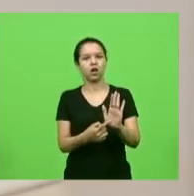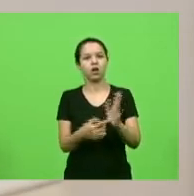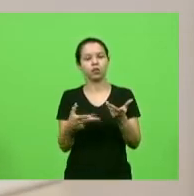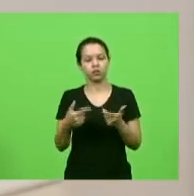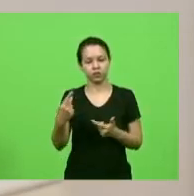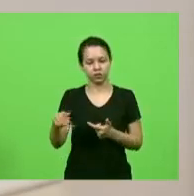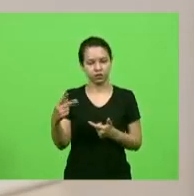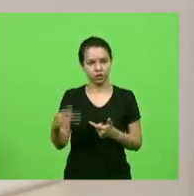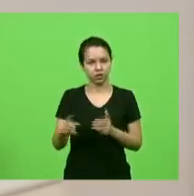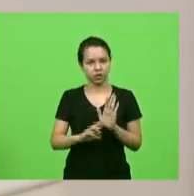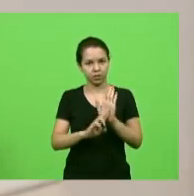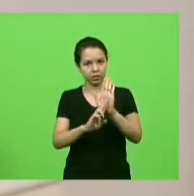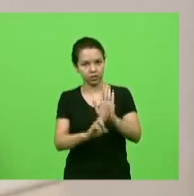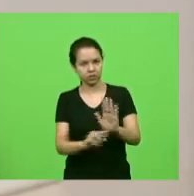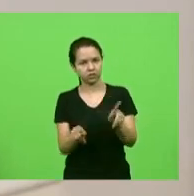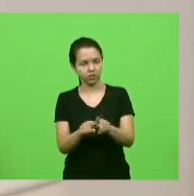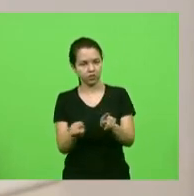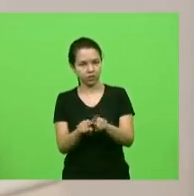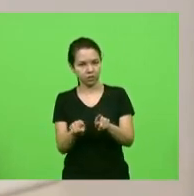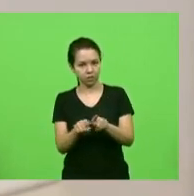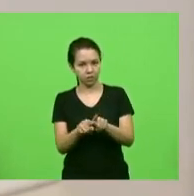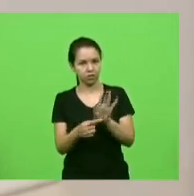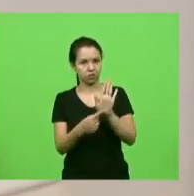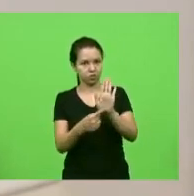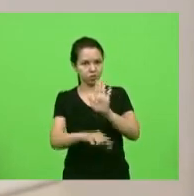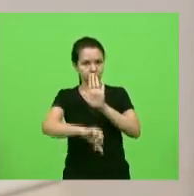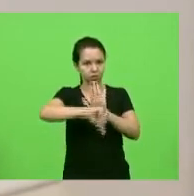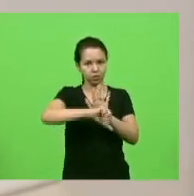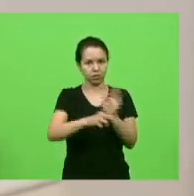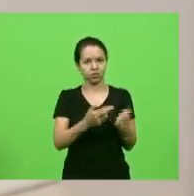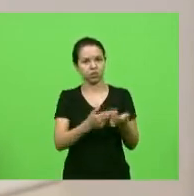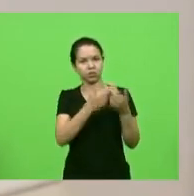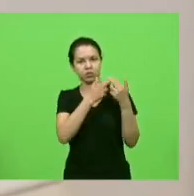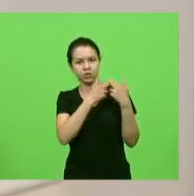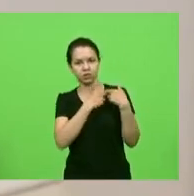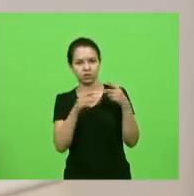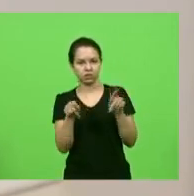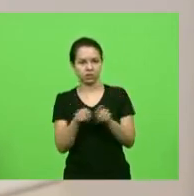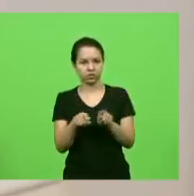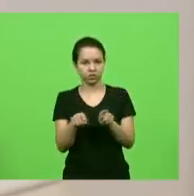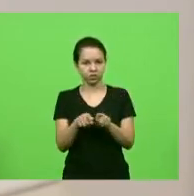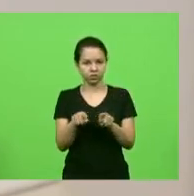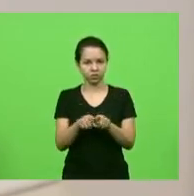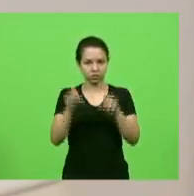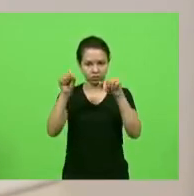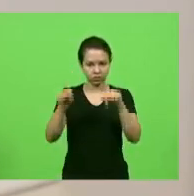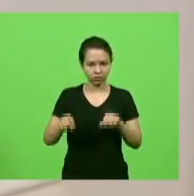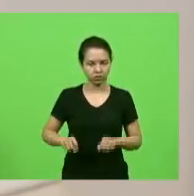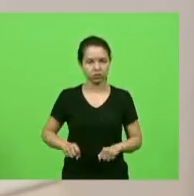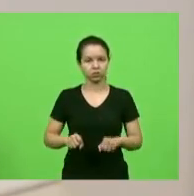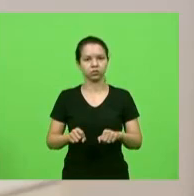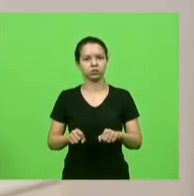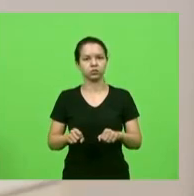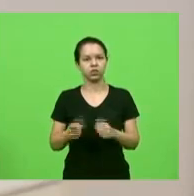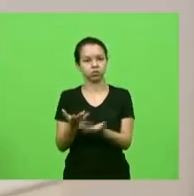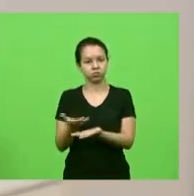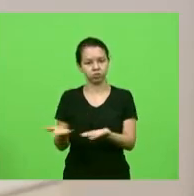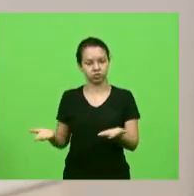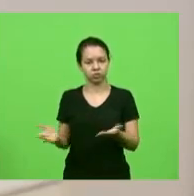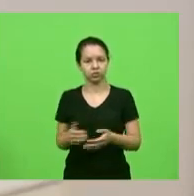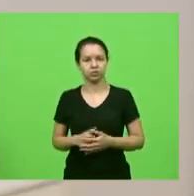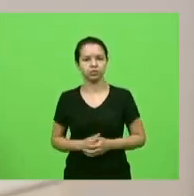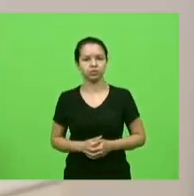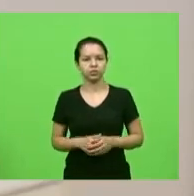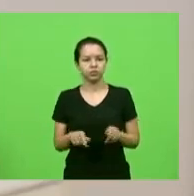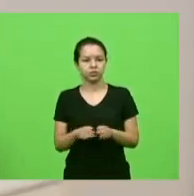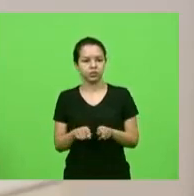indicou a classificação do crime de responsabilidade, bem como exibiu o rol de testemunhas. Ademais, observa-se que o